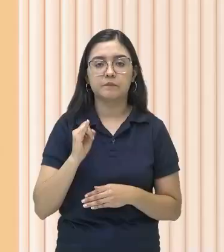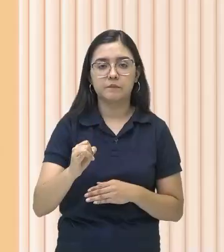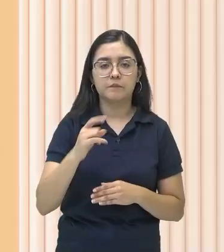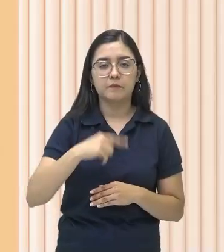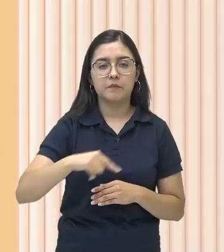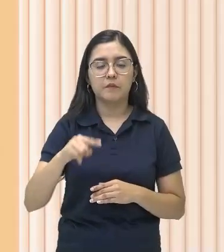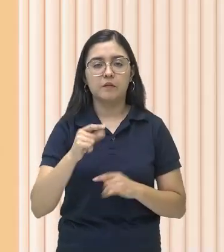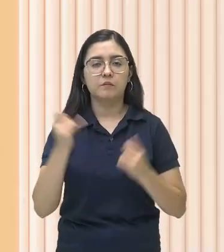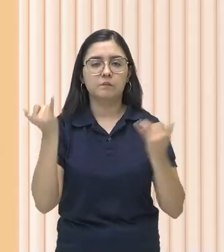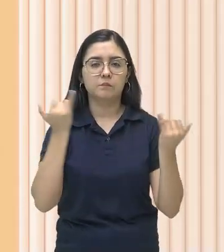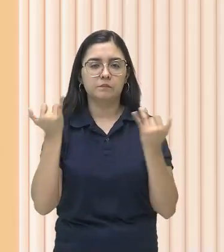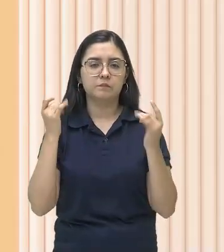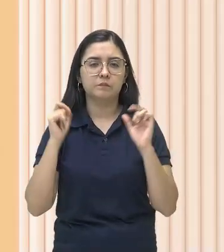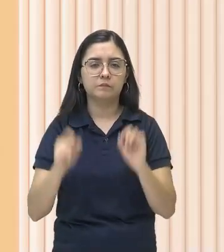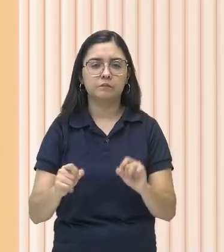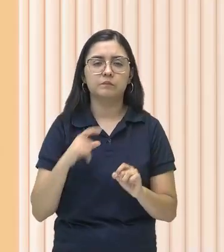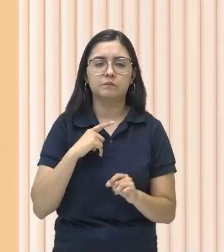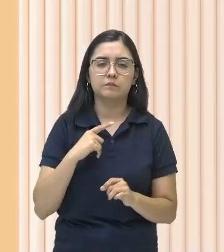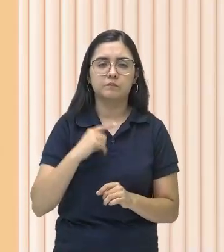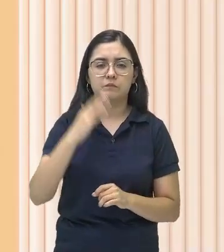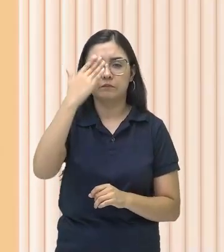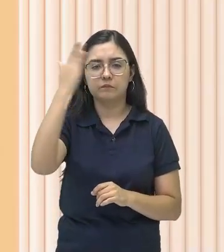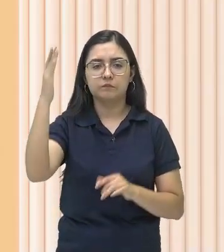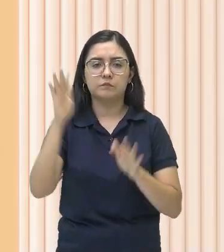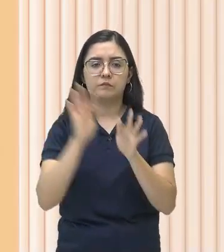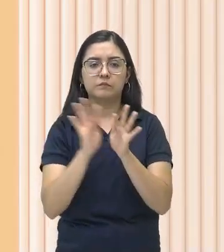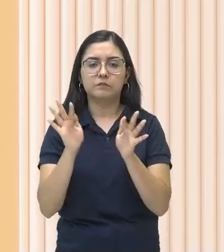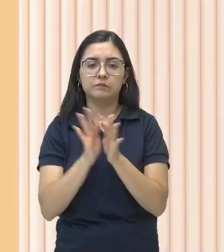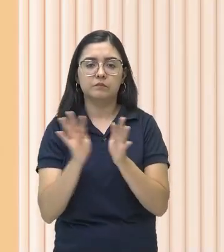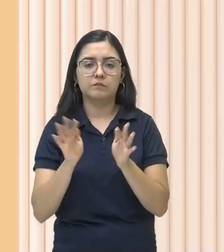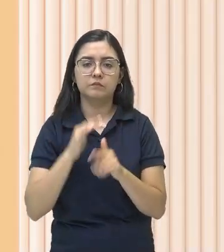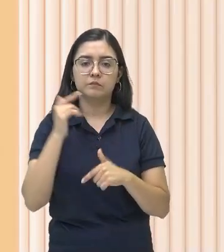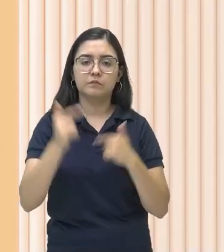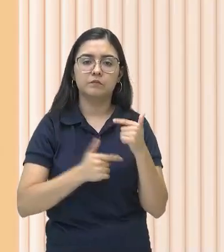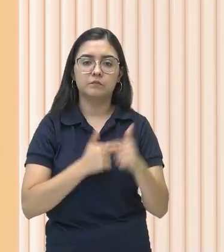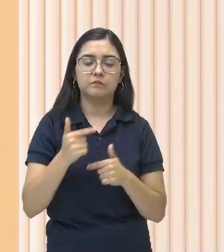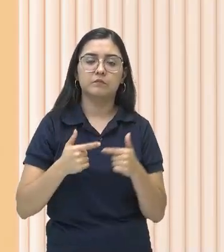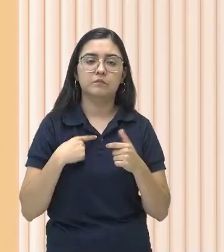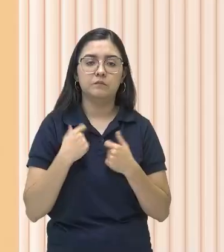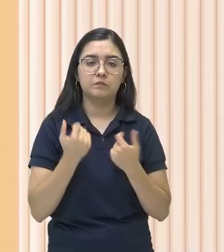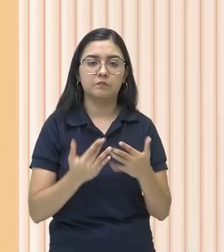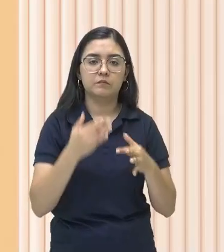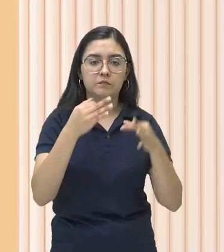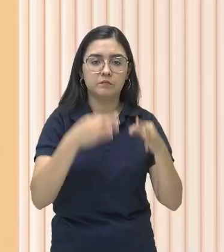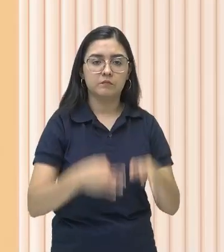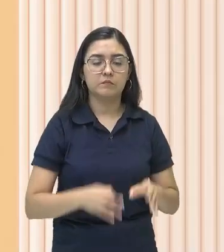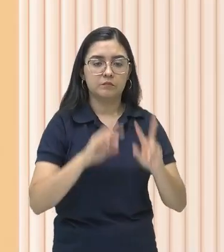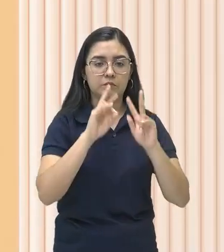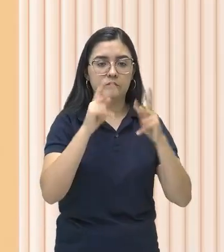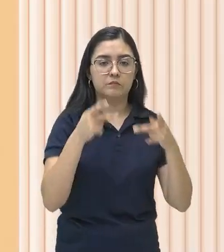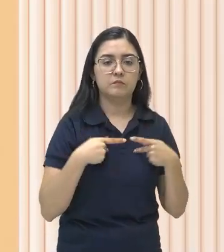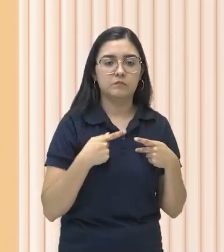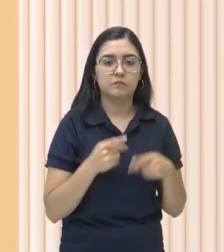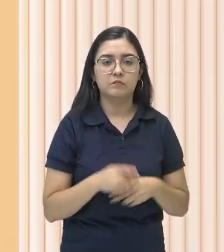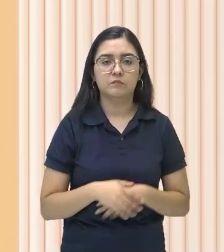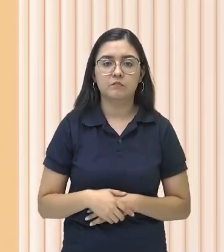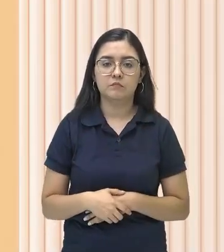ouvirem falar agora aquela famosa frase, né, o trabalho dignifica o homem,